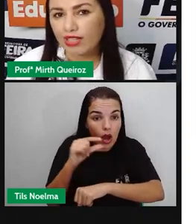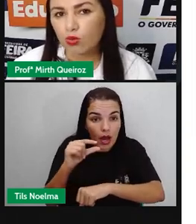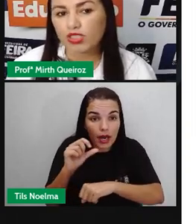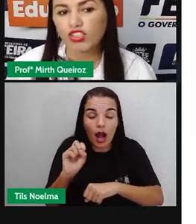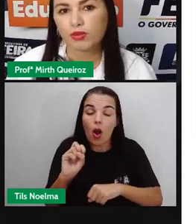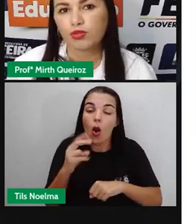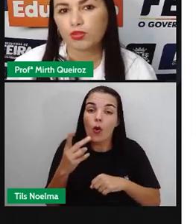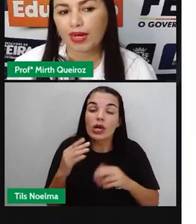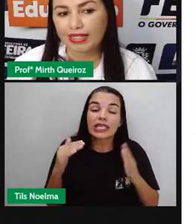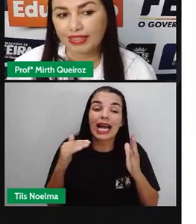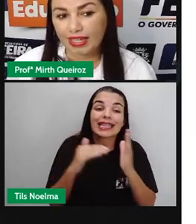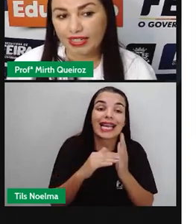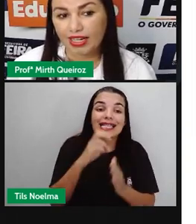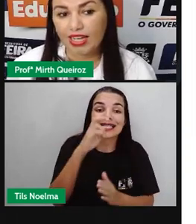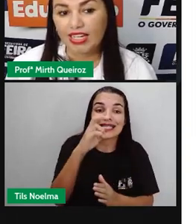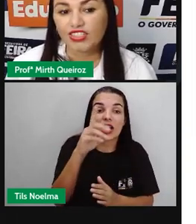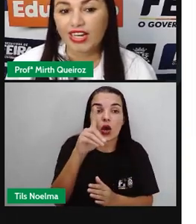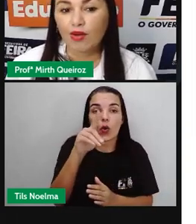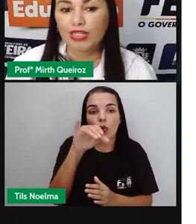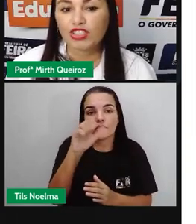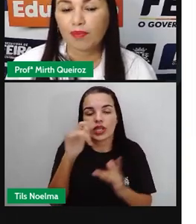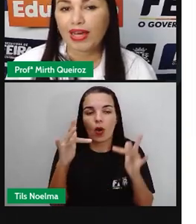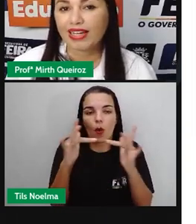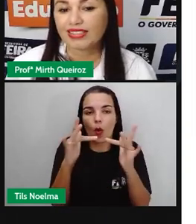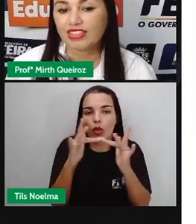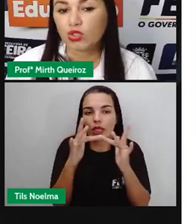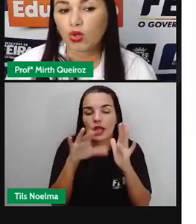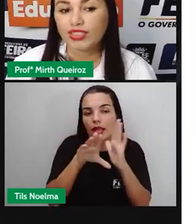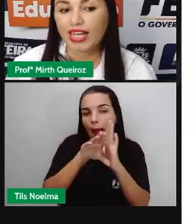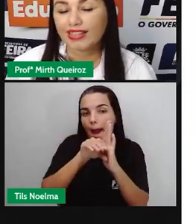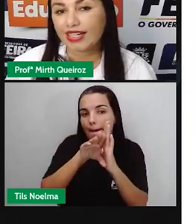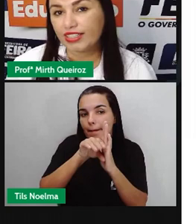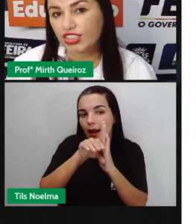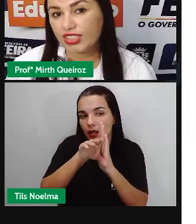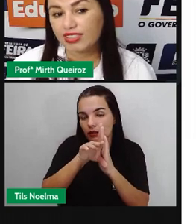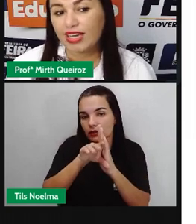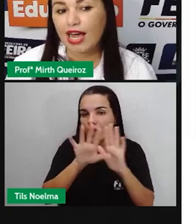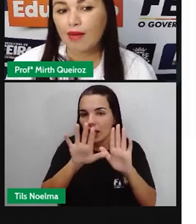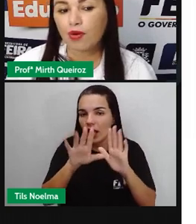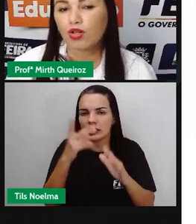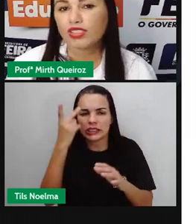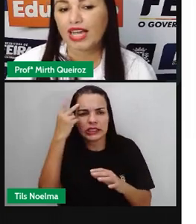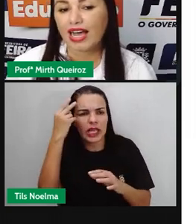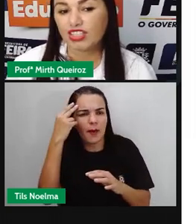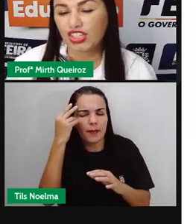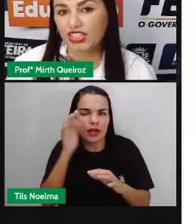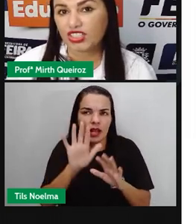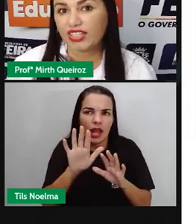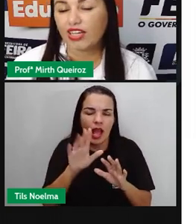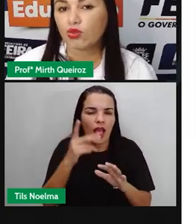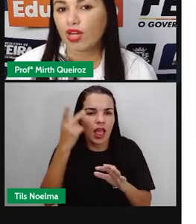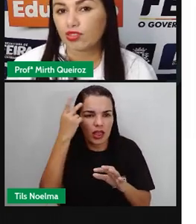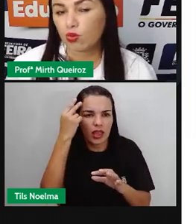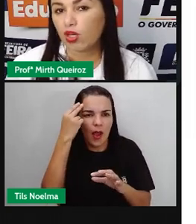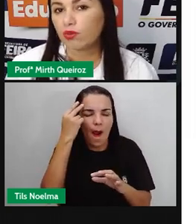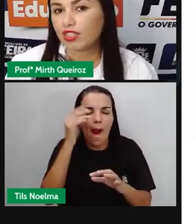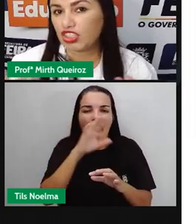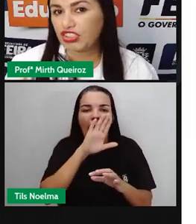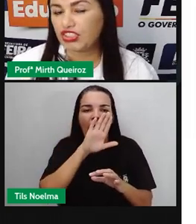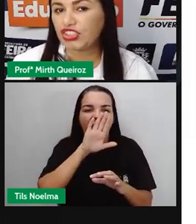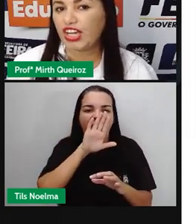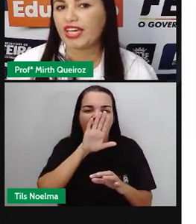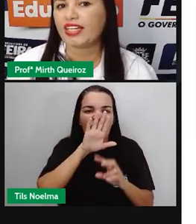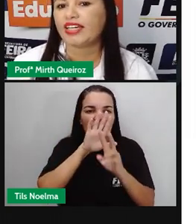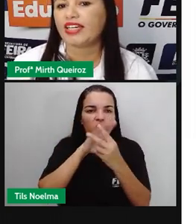entrar em contato com esse tipo de bactéria geralmente aparecem 2 a 3 dias após a ingesta né no